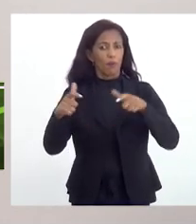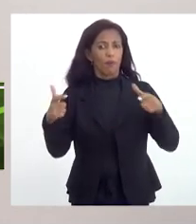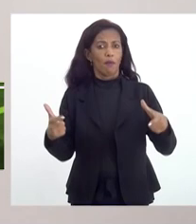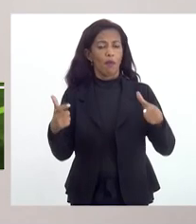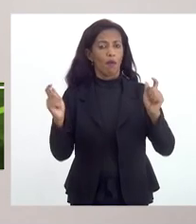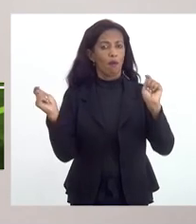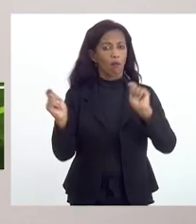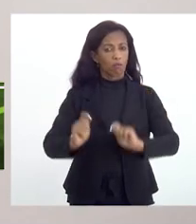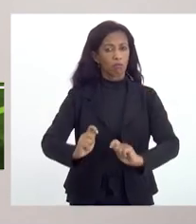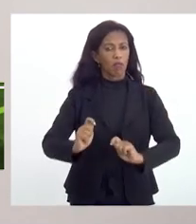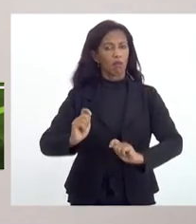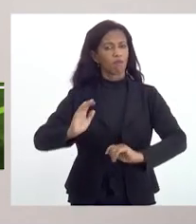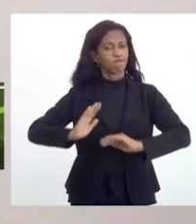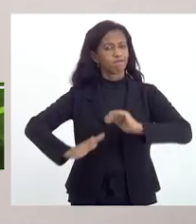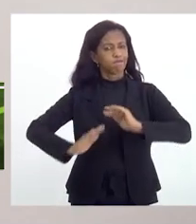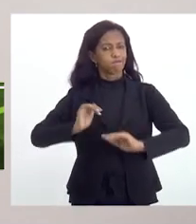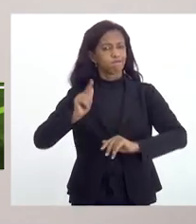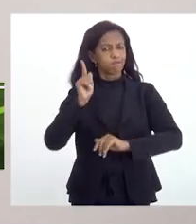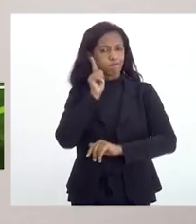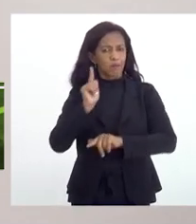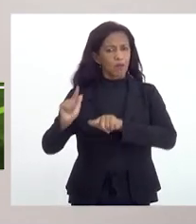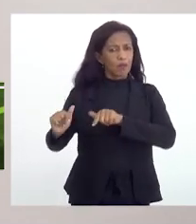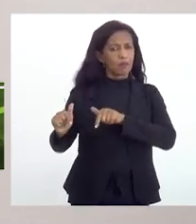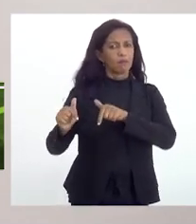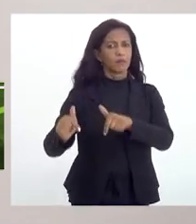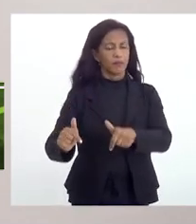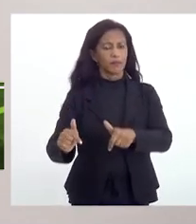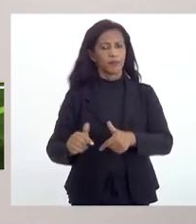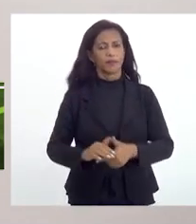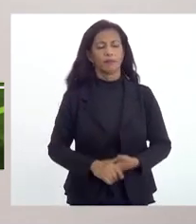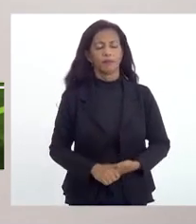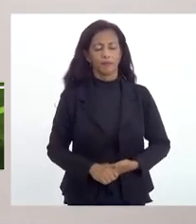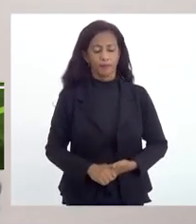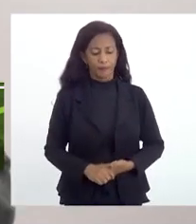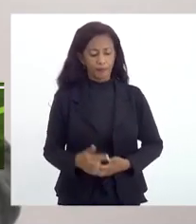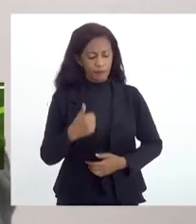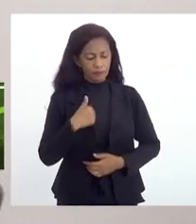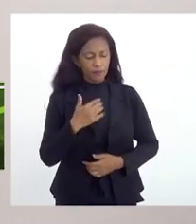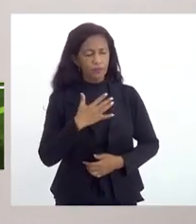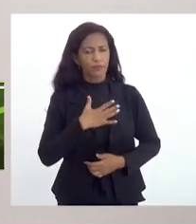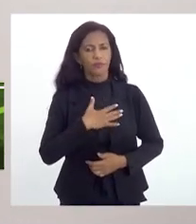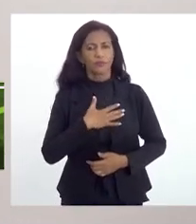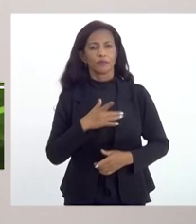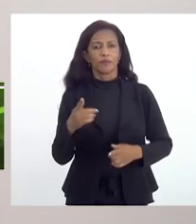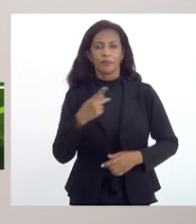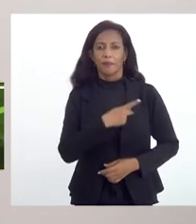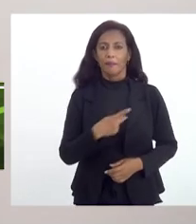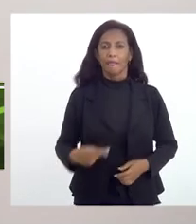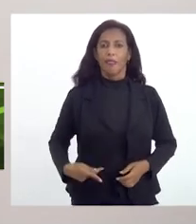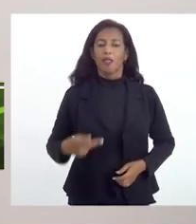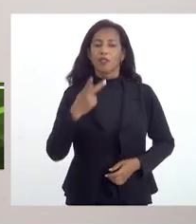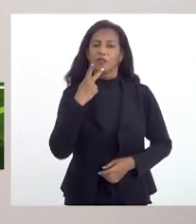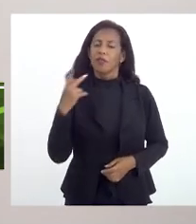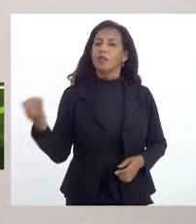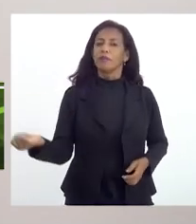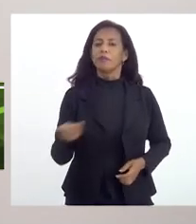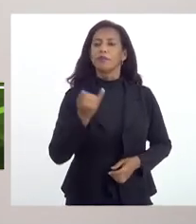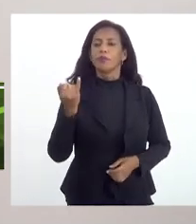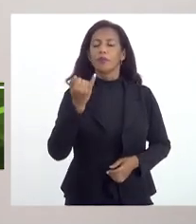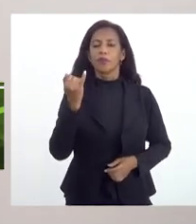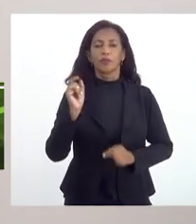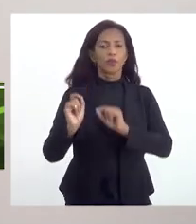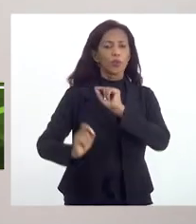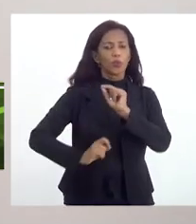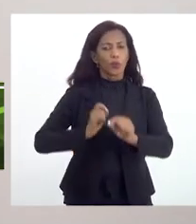capacidade de executarmos em cima disso. Eu gostaria, presidente, de salientar algo importante. O que